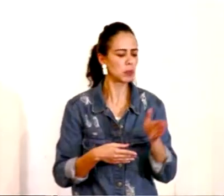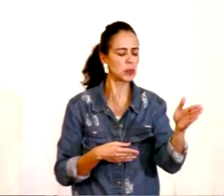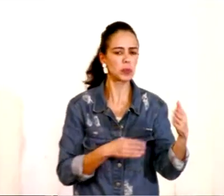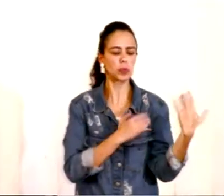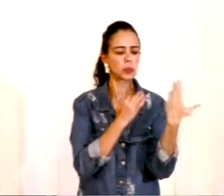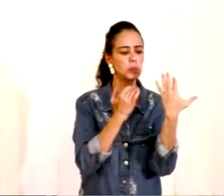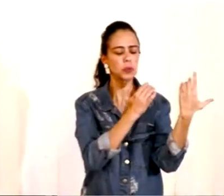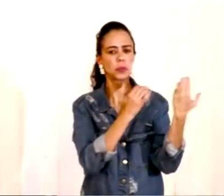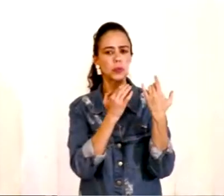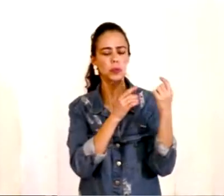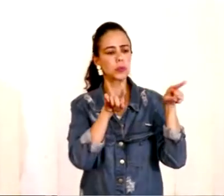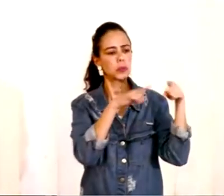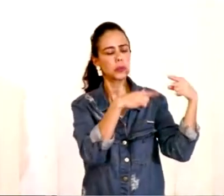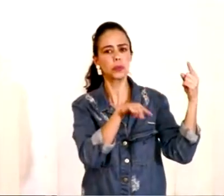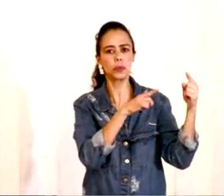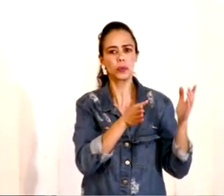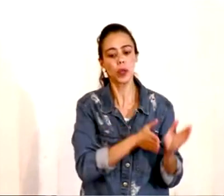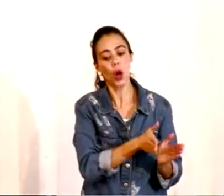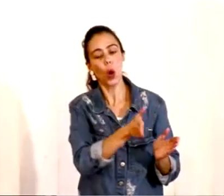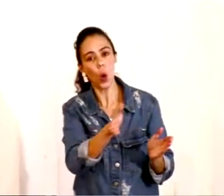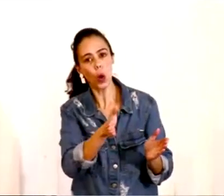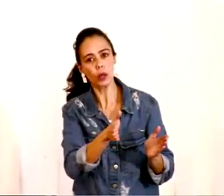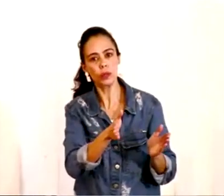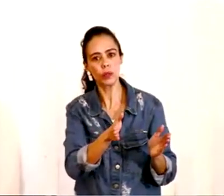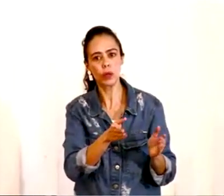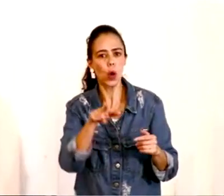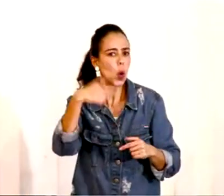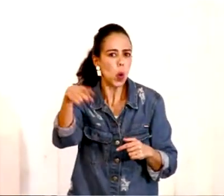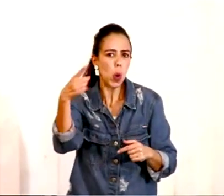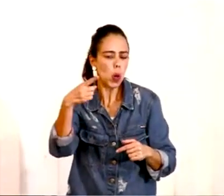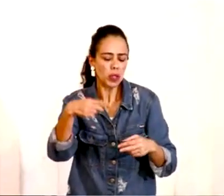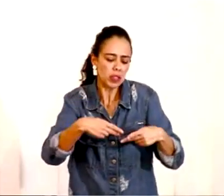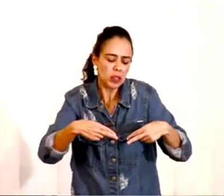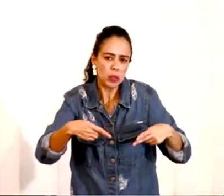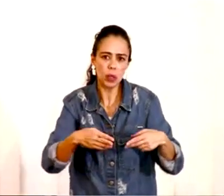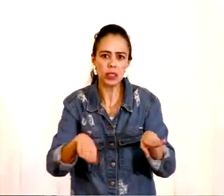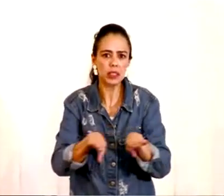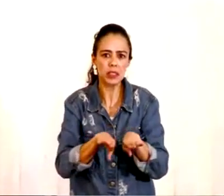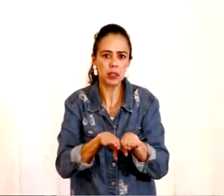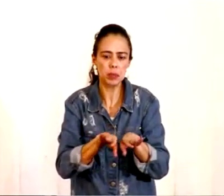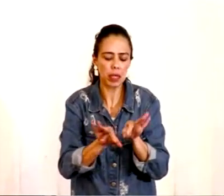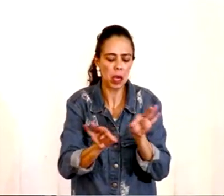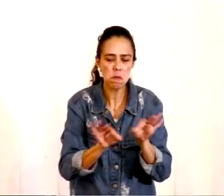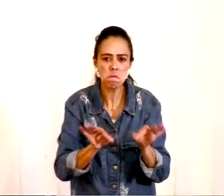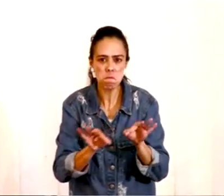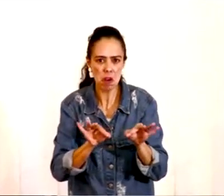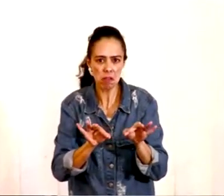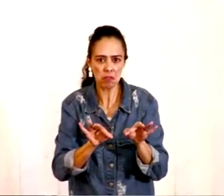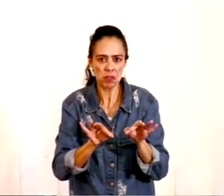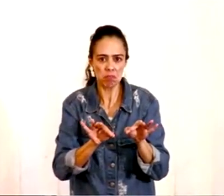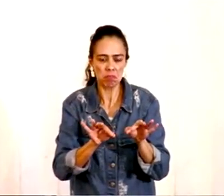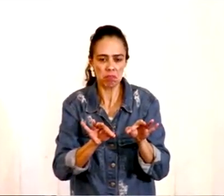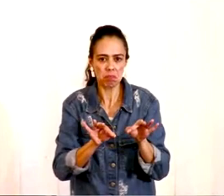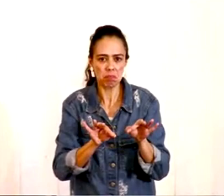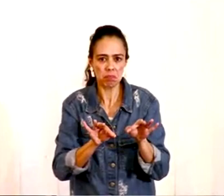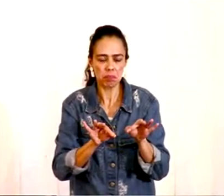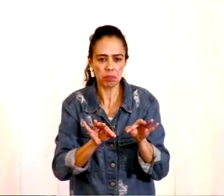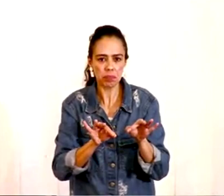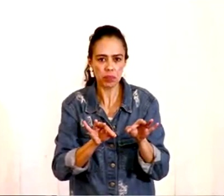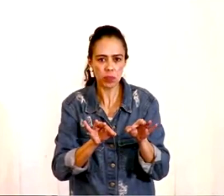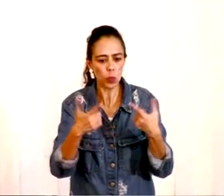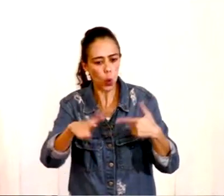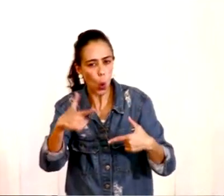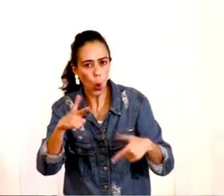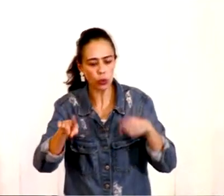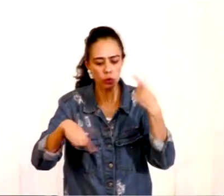luz a Tubal-Caim, artífice de todo instrumento cortante de bronze e de ferro. A irmã de Tubal-Caim foi